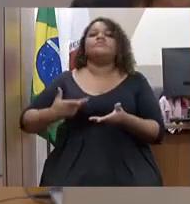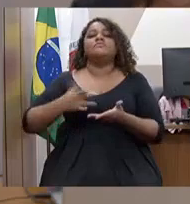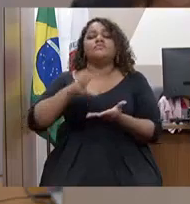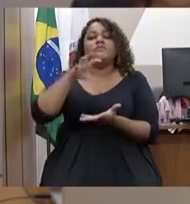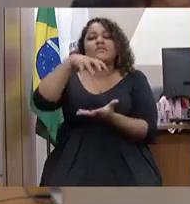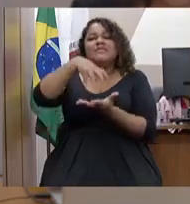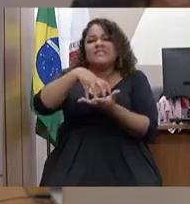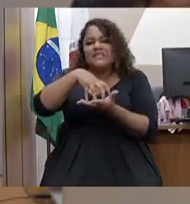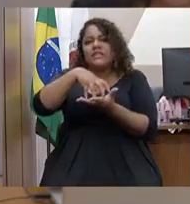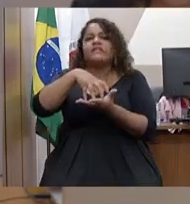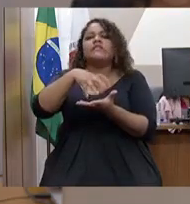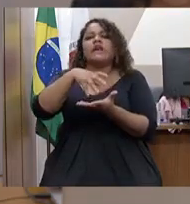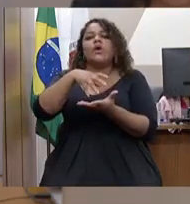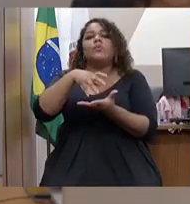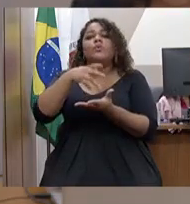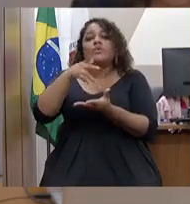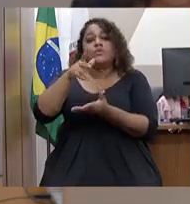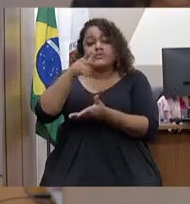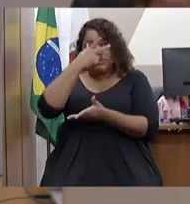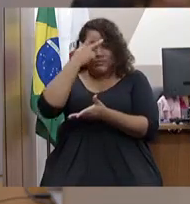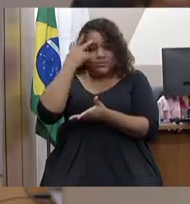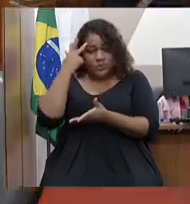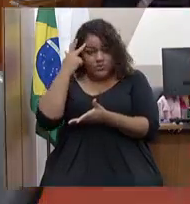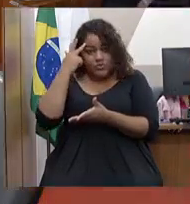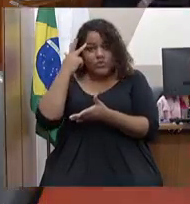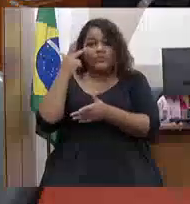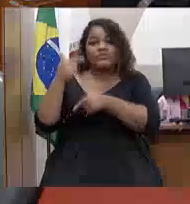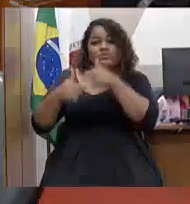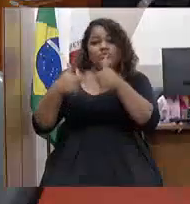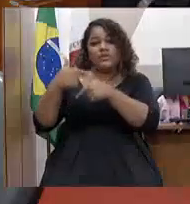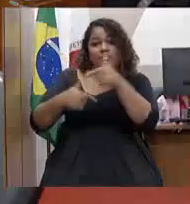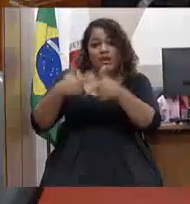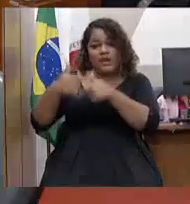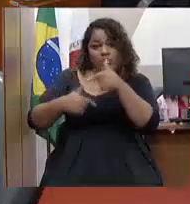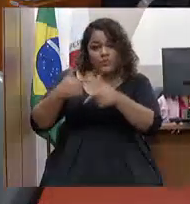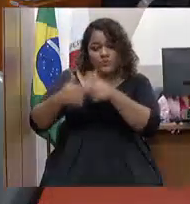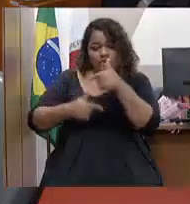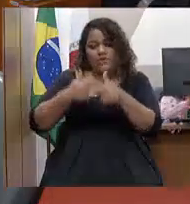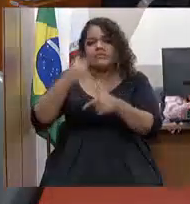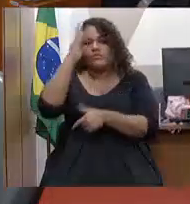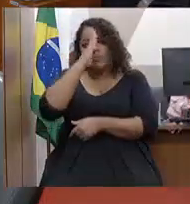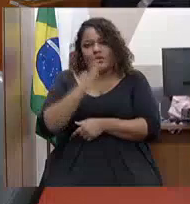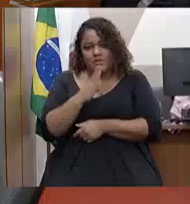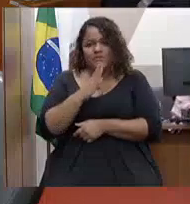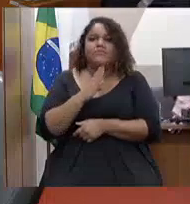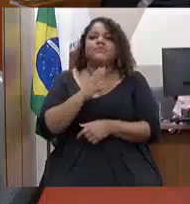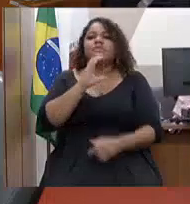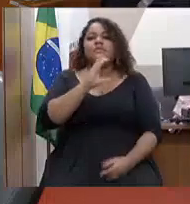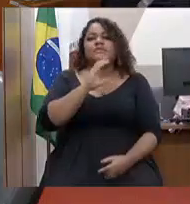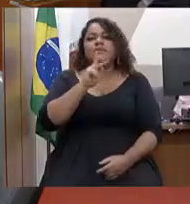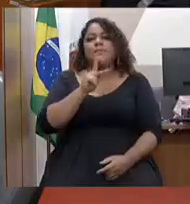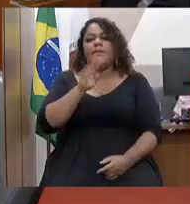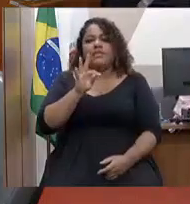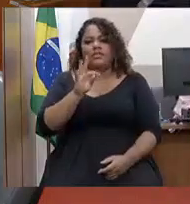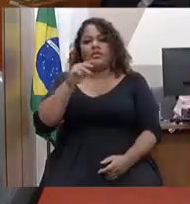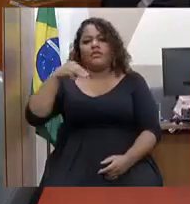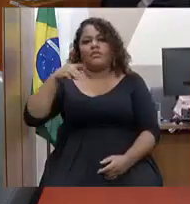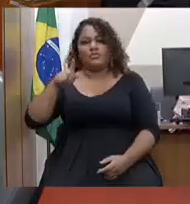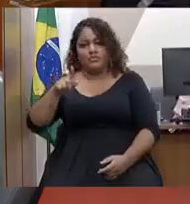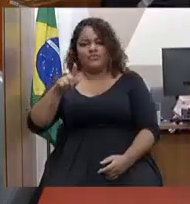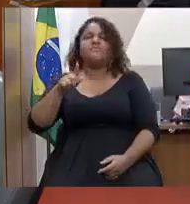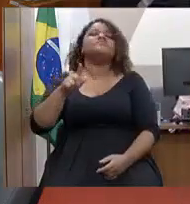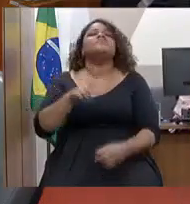trabalhadoras do Brasil CTB MG muito obrigada Bom dia a todas e todos Presidente